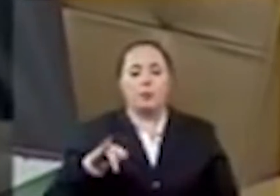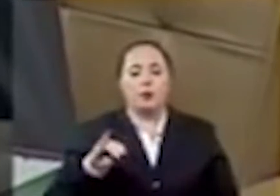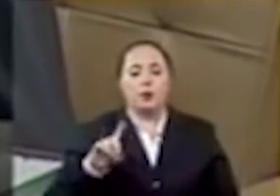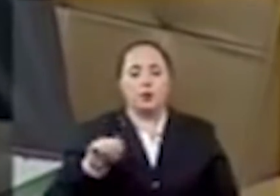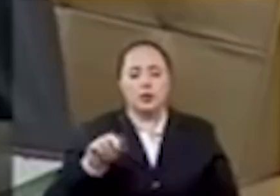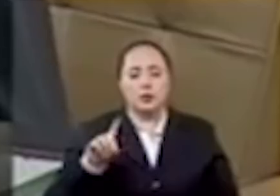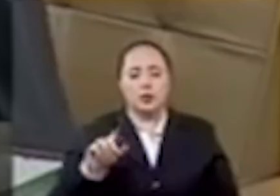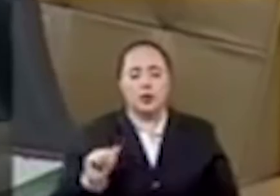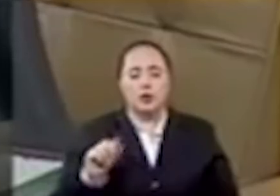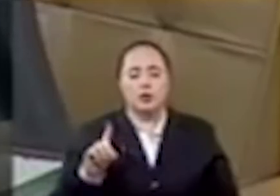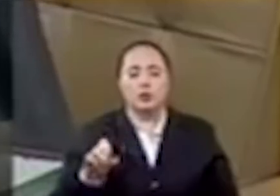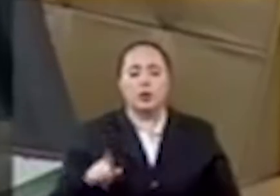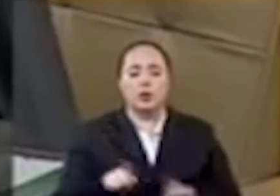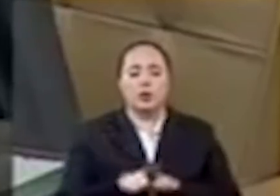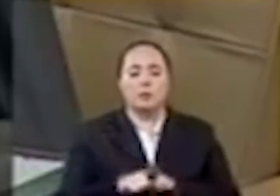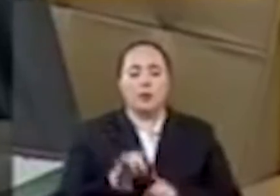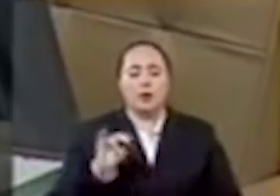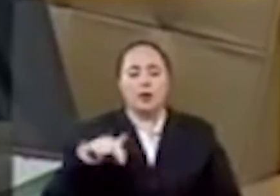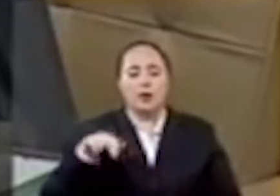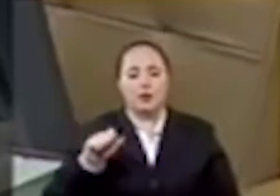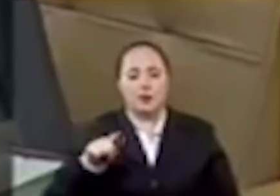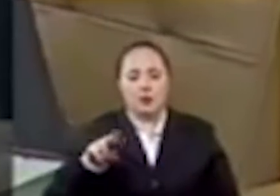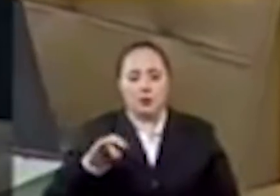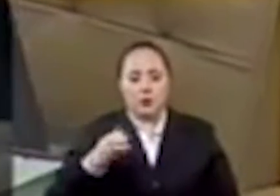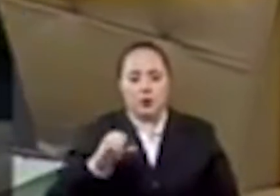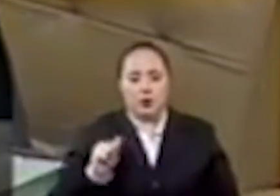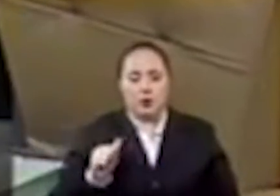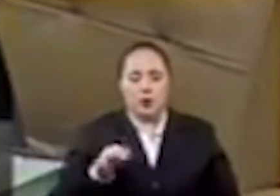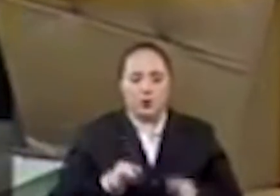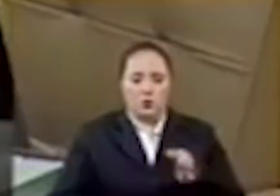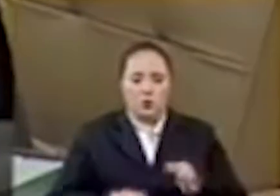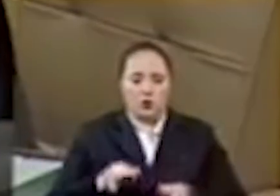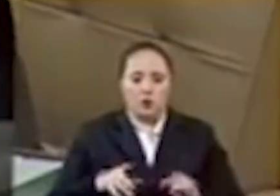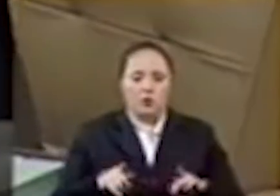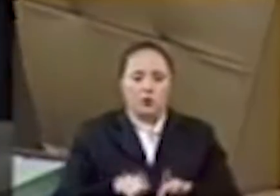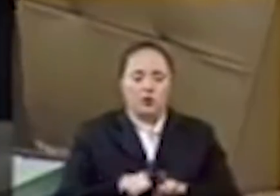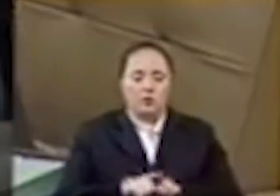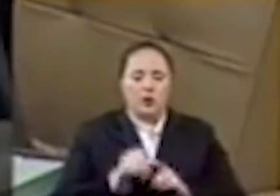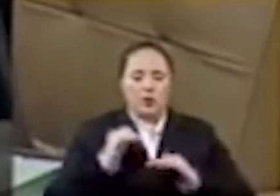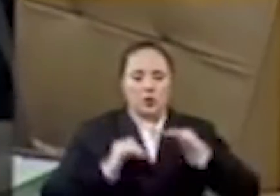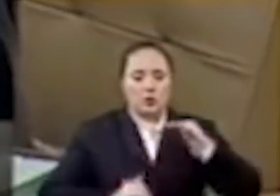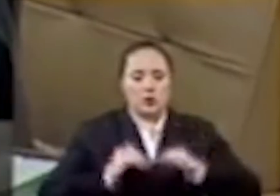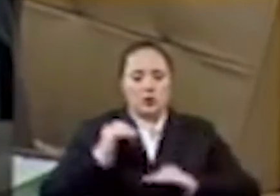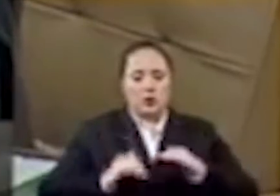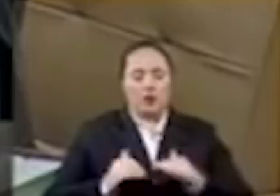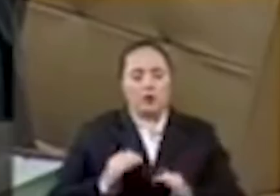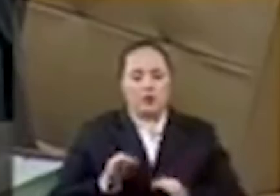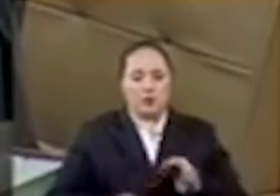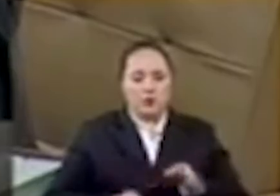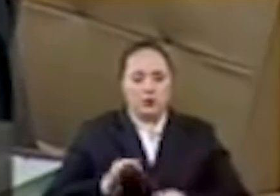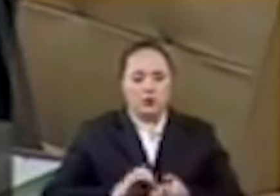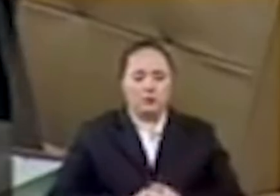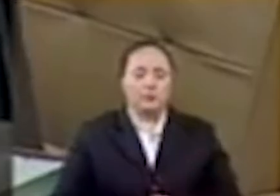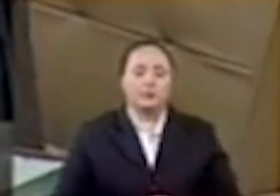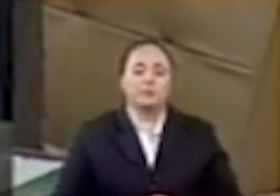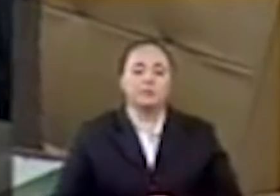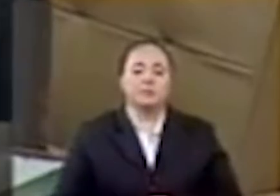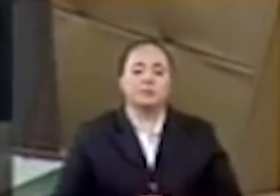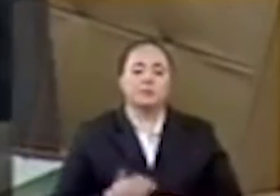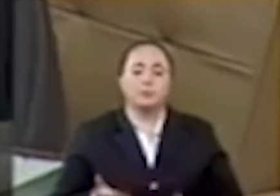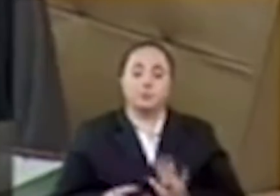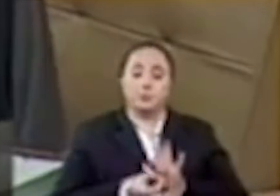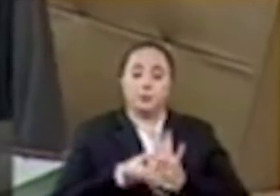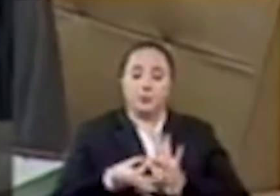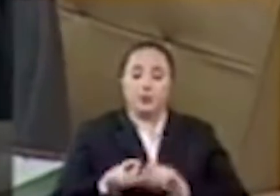jurídica, bem como desfazendo a igualdade na distribuição da justiça. Esse argumento embasa o pedido